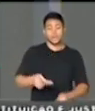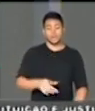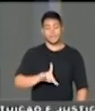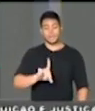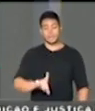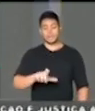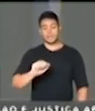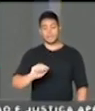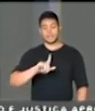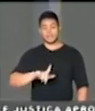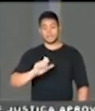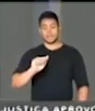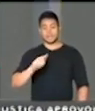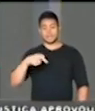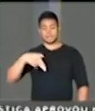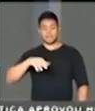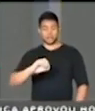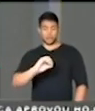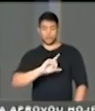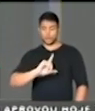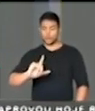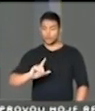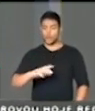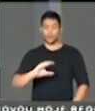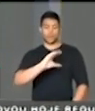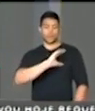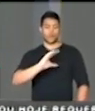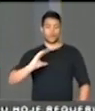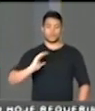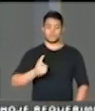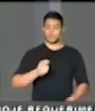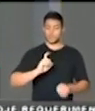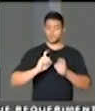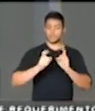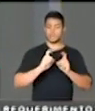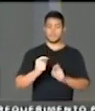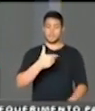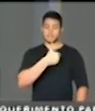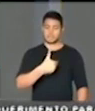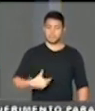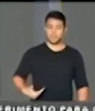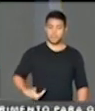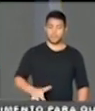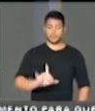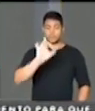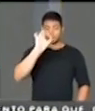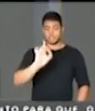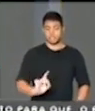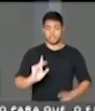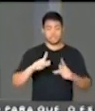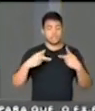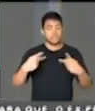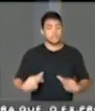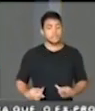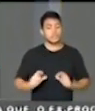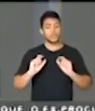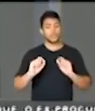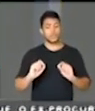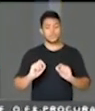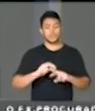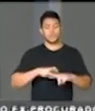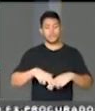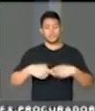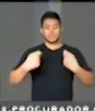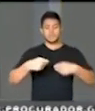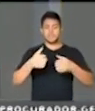na Comissão de Administração Pública, Direitos Humanos, e ele nunca veio, para explicar o que ele